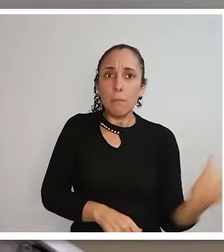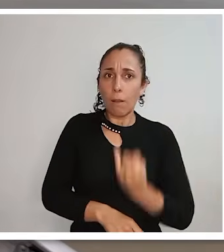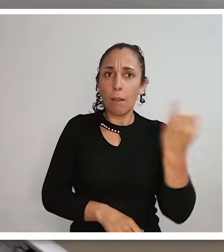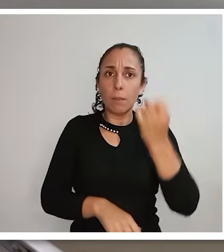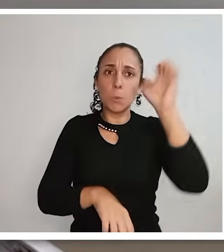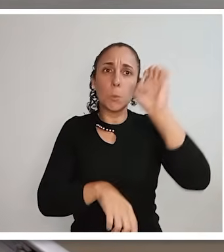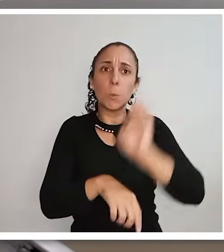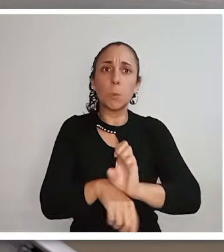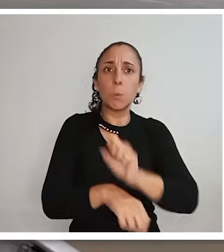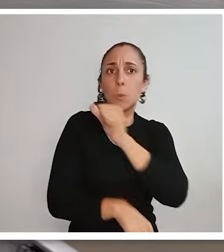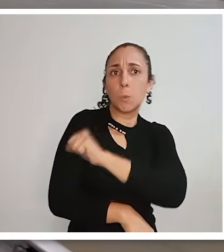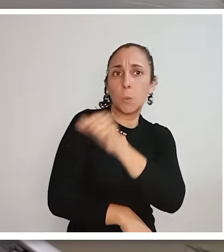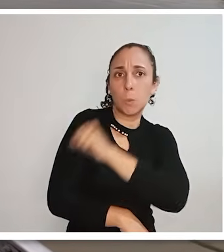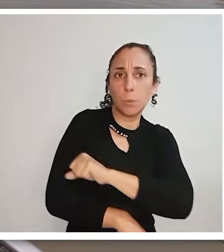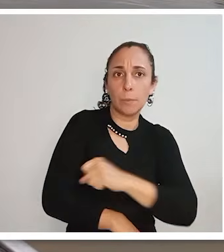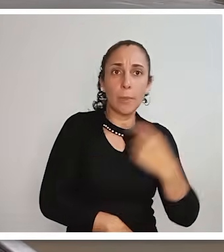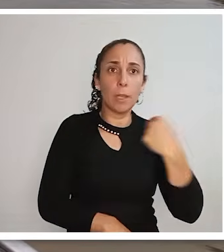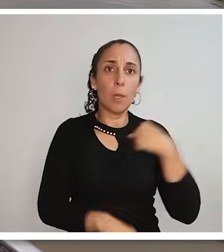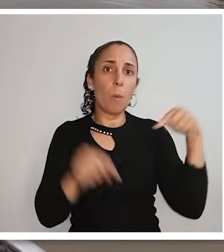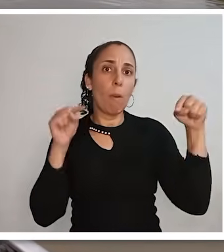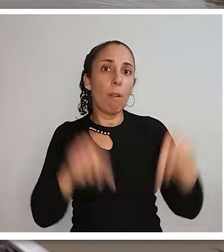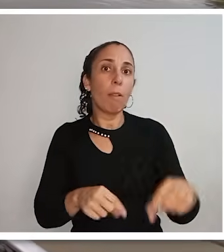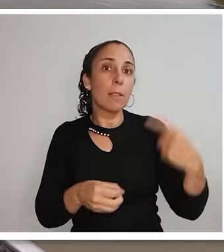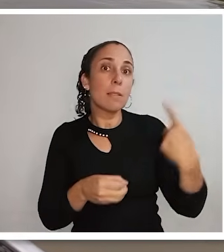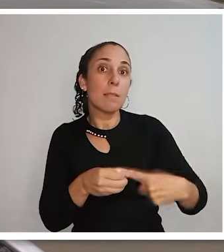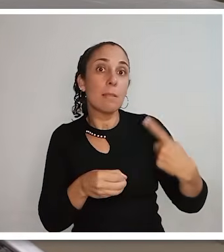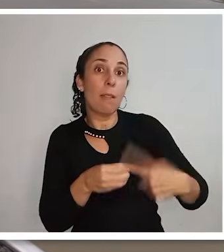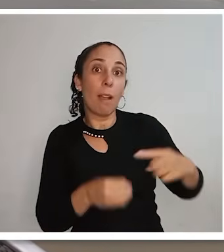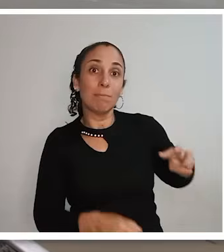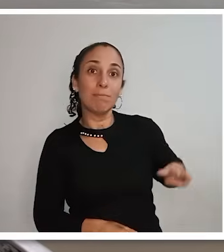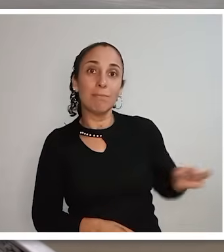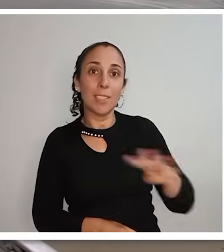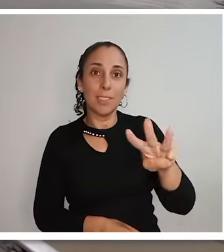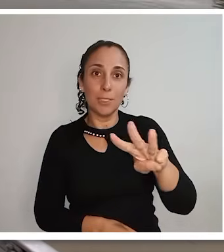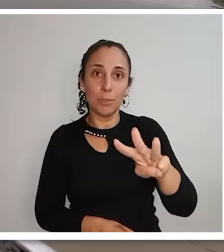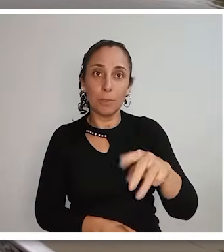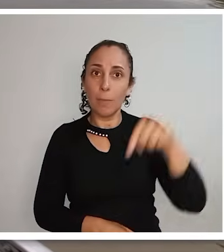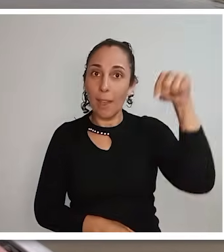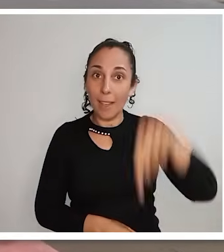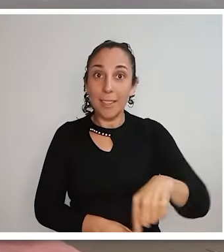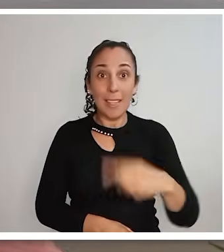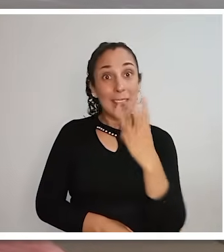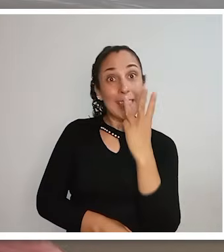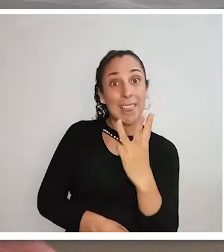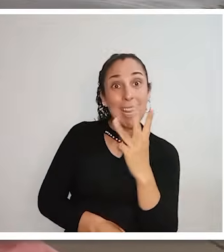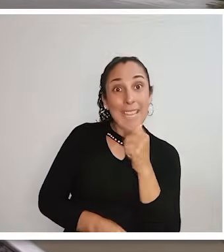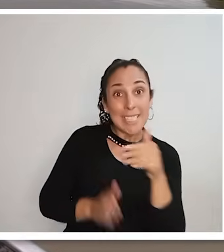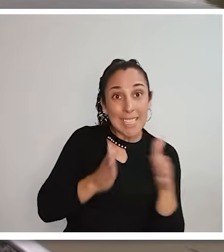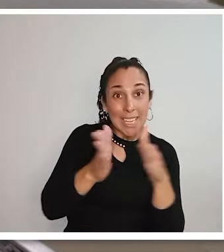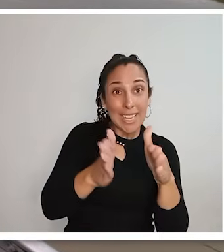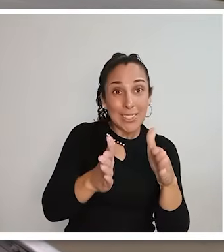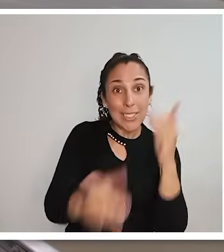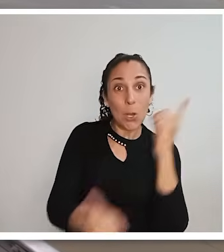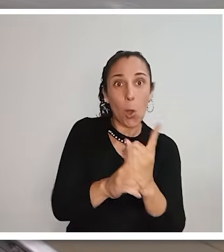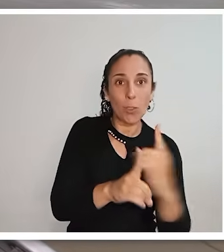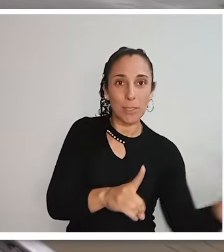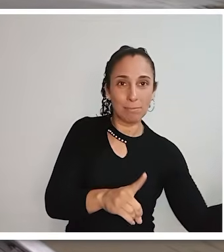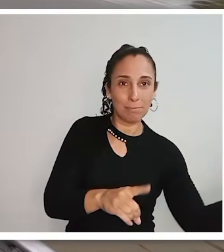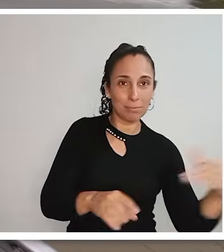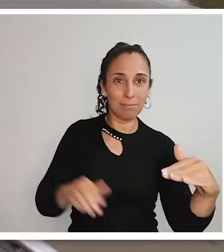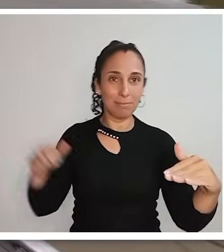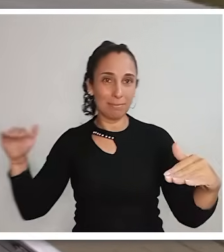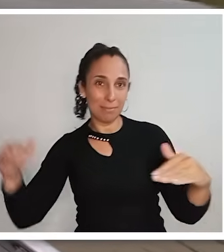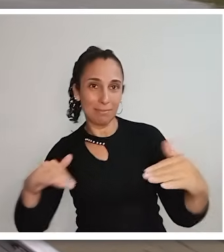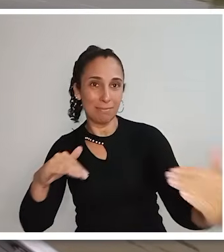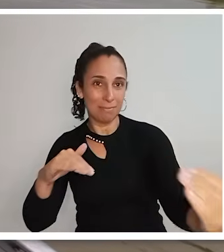Opa! Pessoal, eu estou num dos pontos mais emblemáticos aqui do estado do Rio de Janeiro. Eu estou no município de Três Rios, que, como dá para vocês